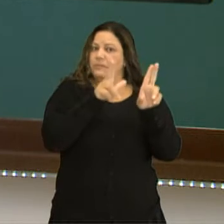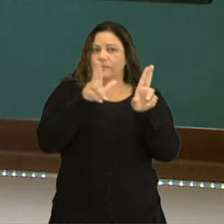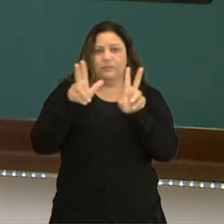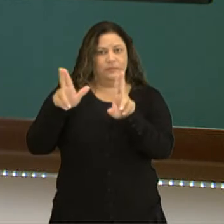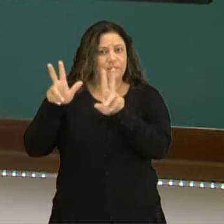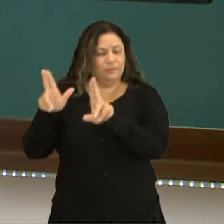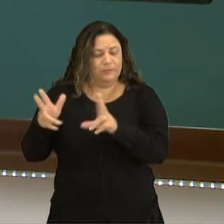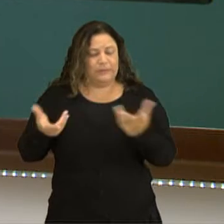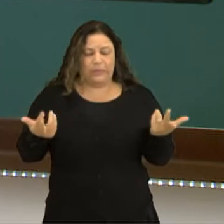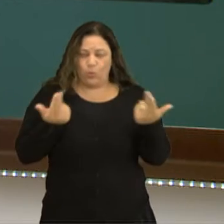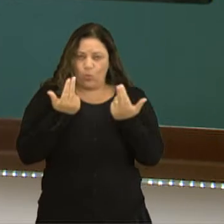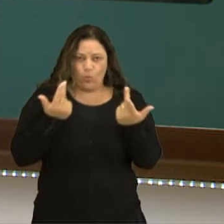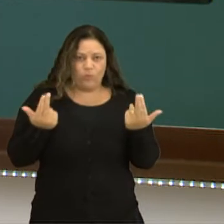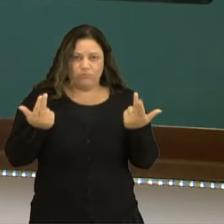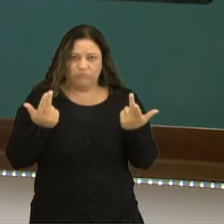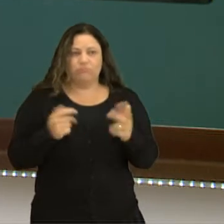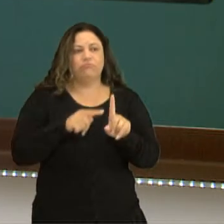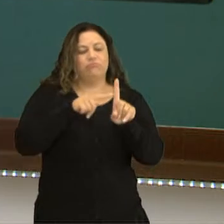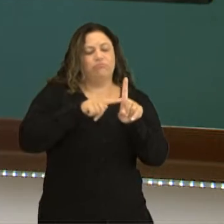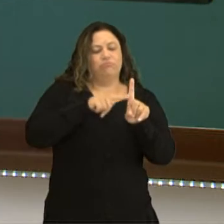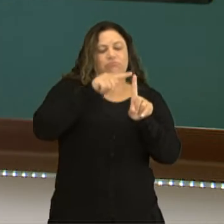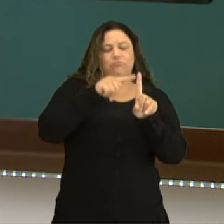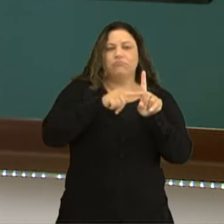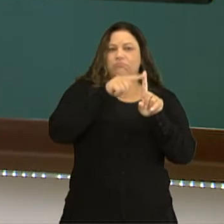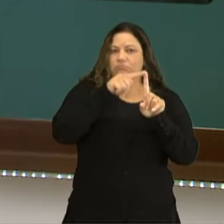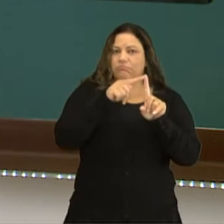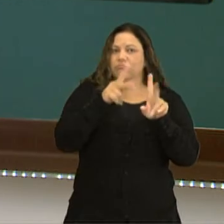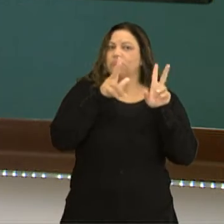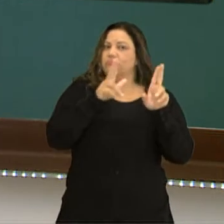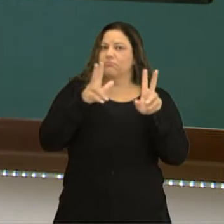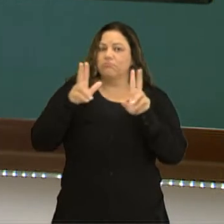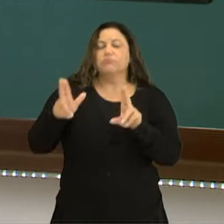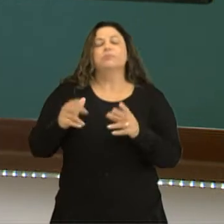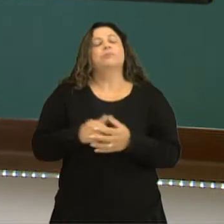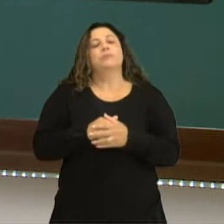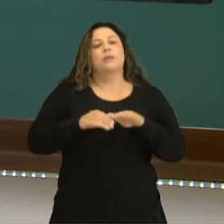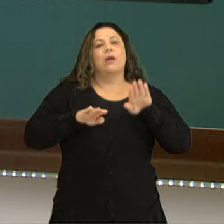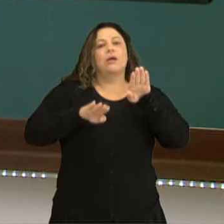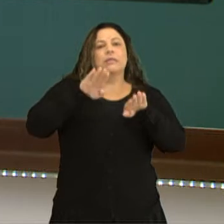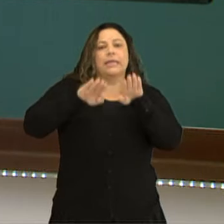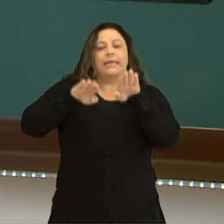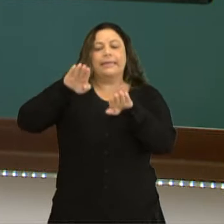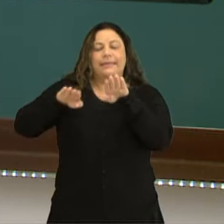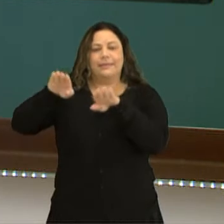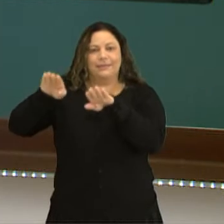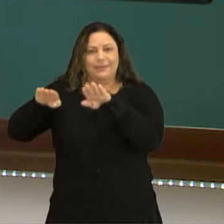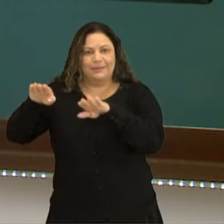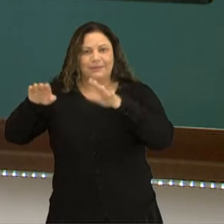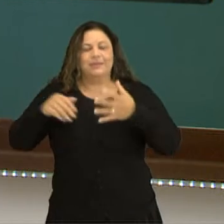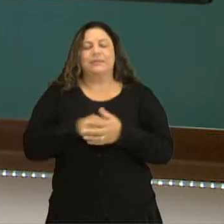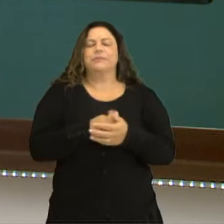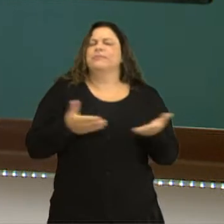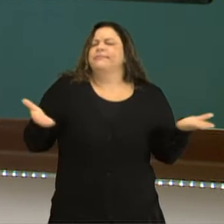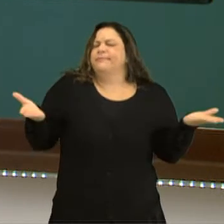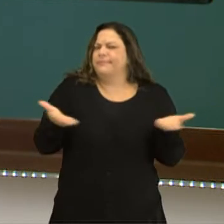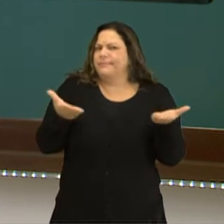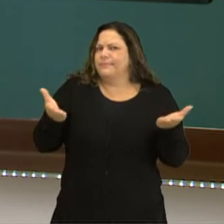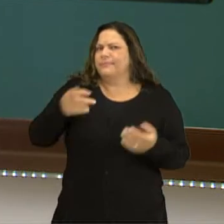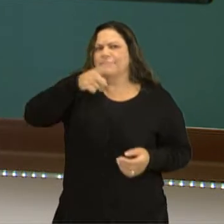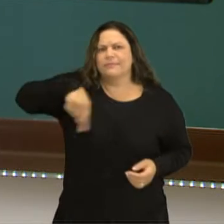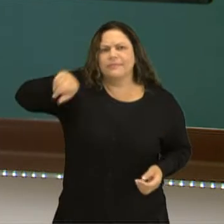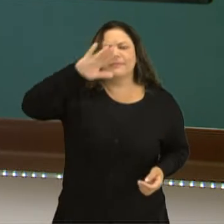tenho a mesma temperatura, esses corpos estão em equilíbrio térmico. Pessoal, nessa altura do campeonato, você